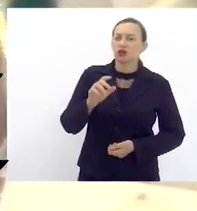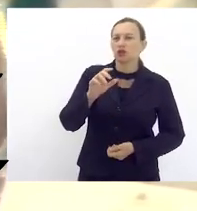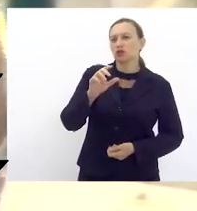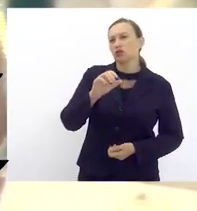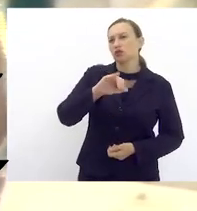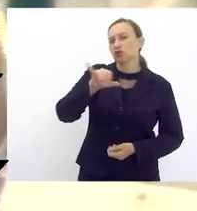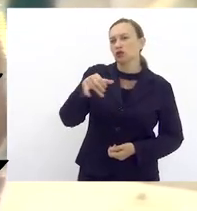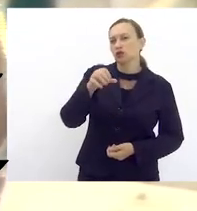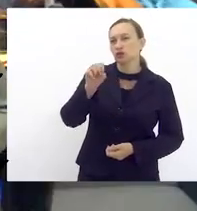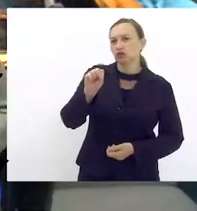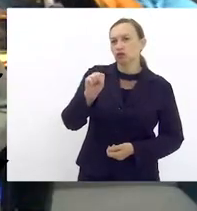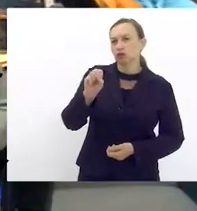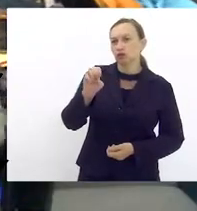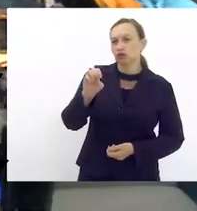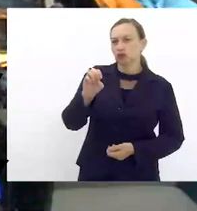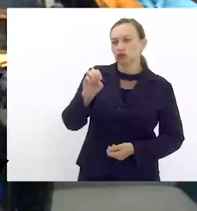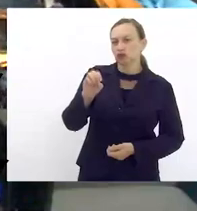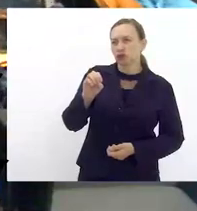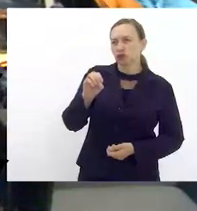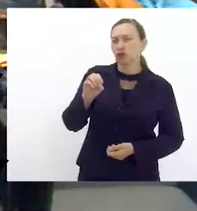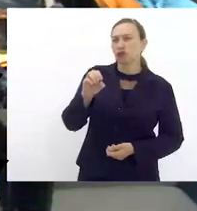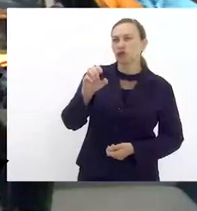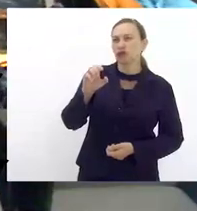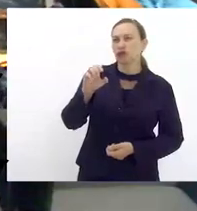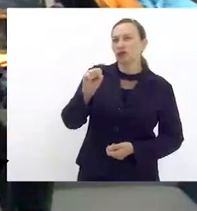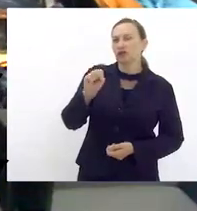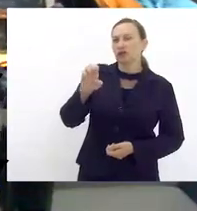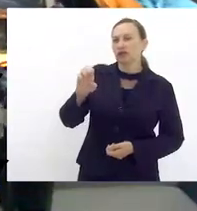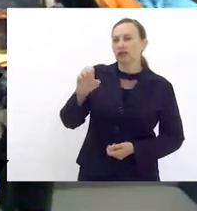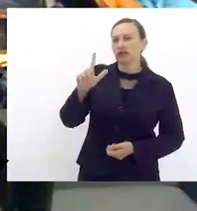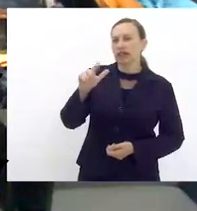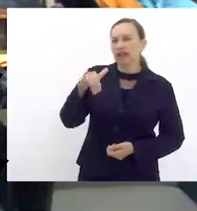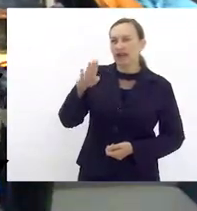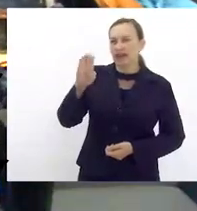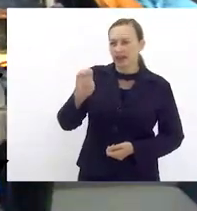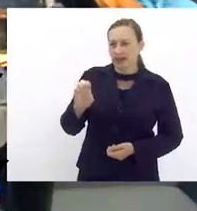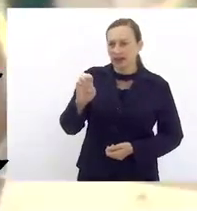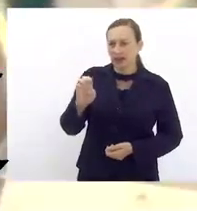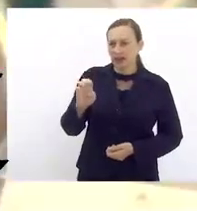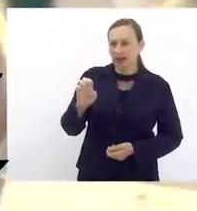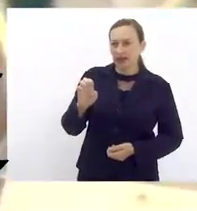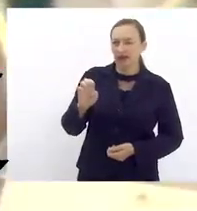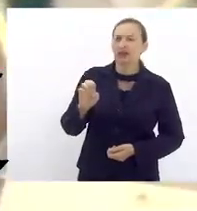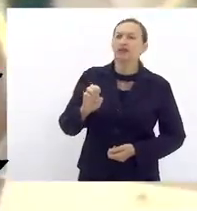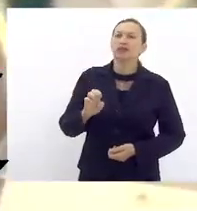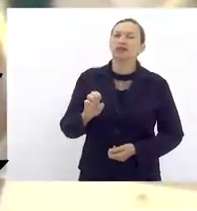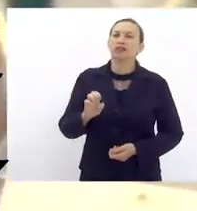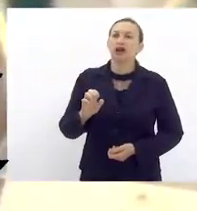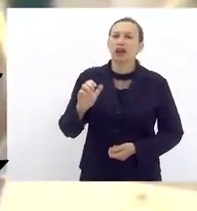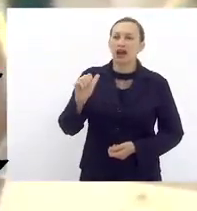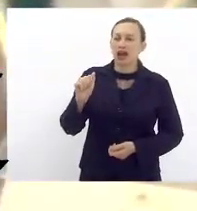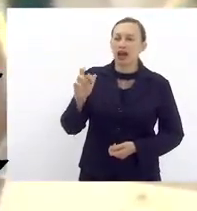Josilene aí o afrodivas lá de São Gonçalo